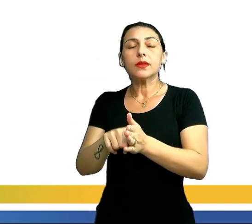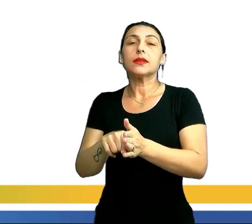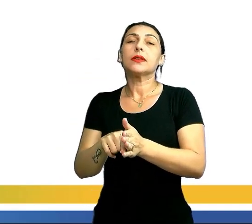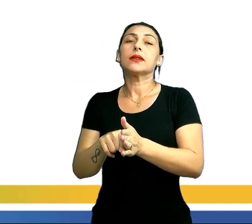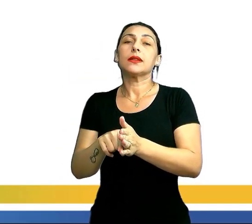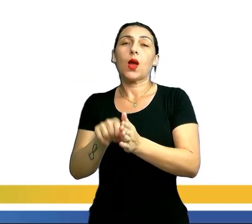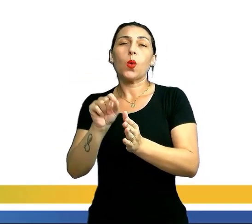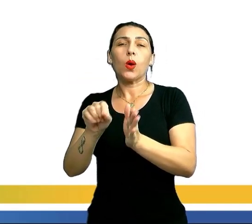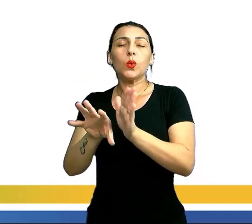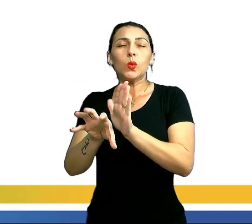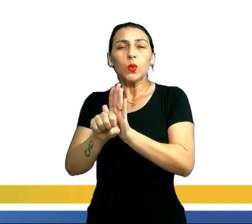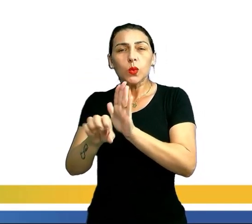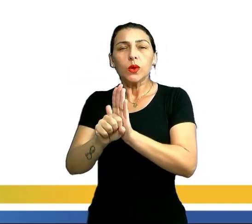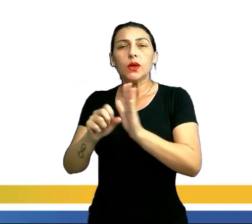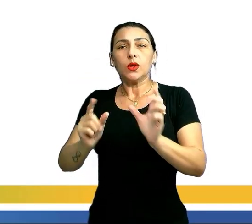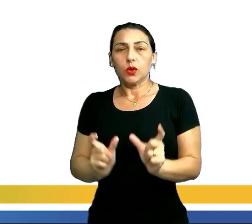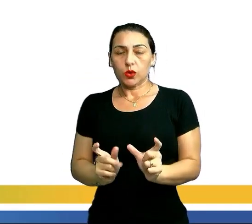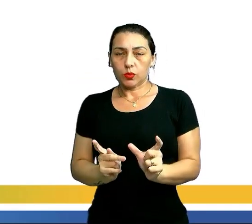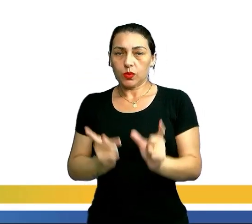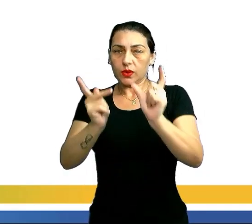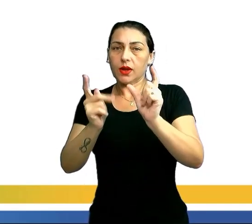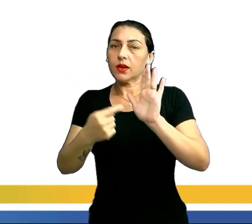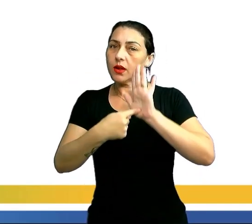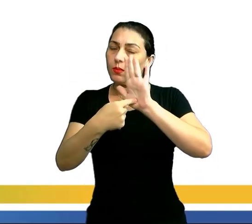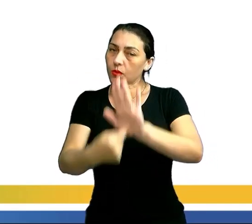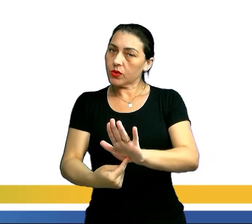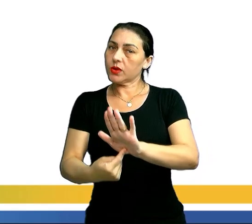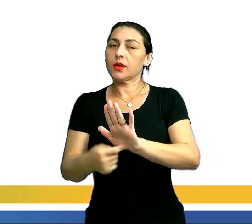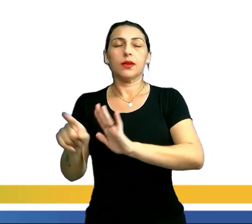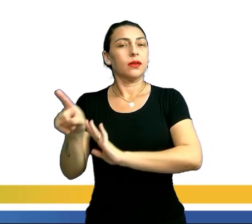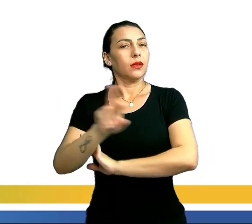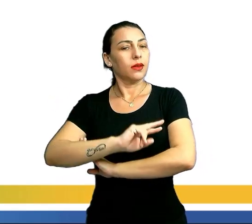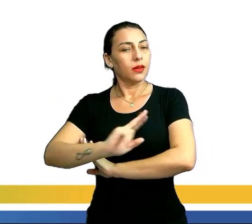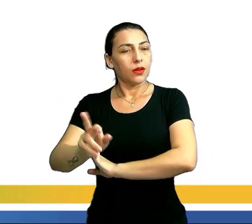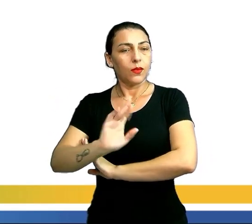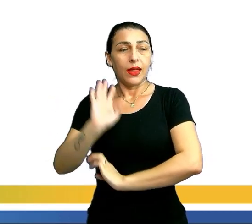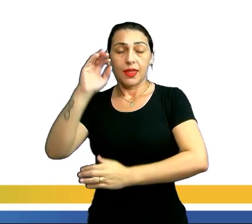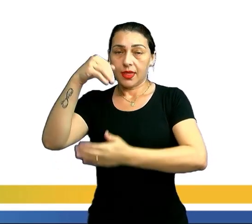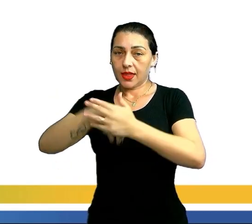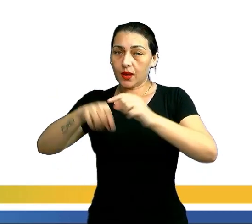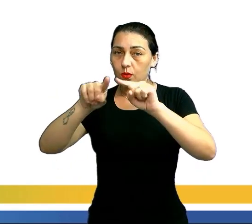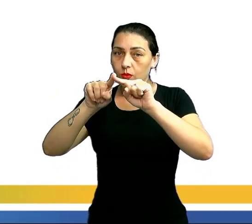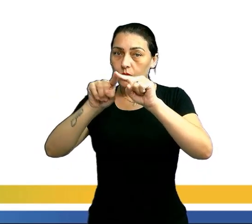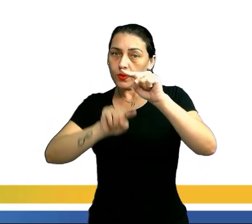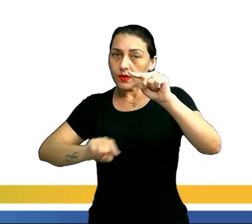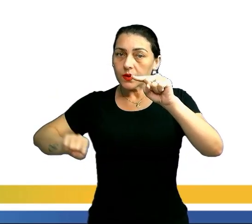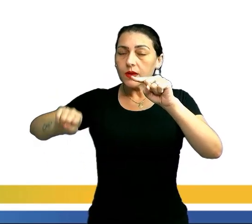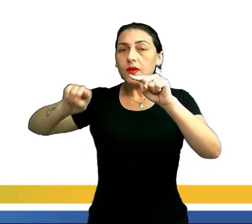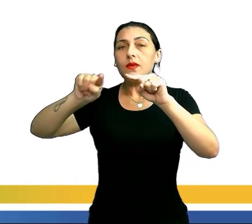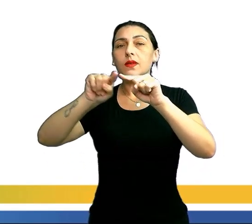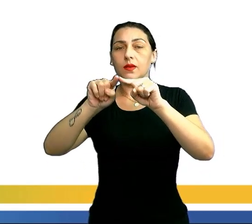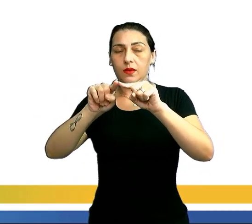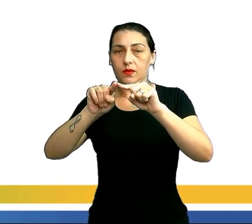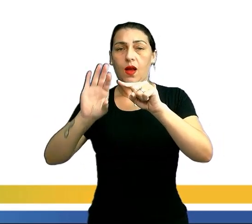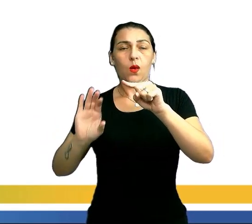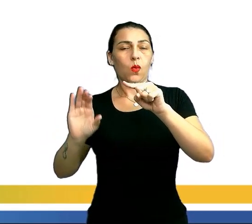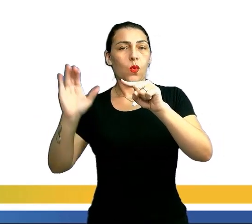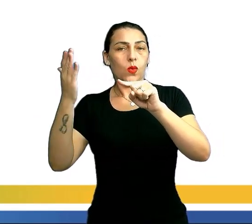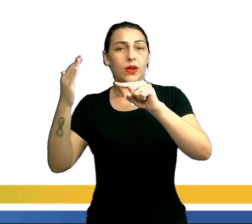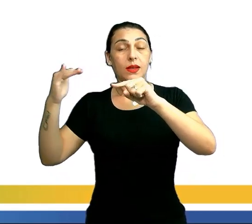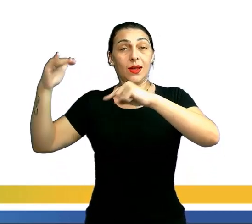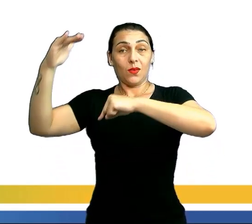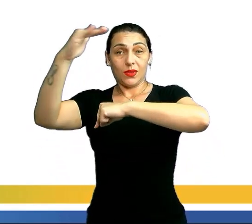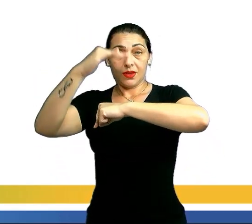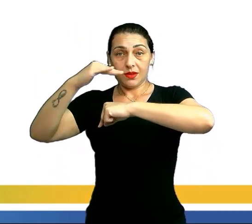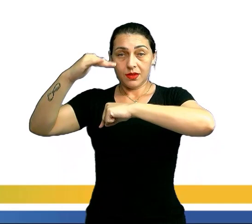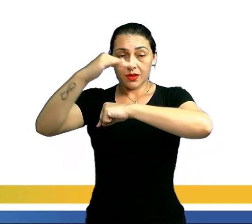a síntese de proteínas que está destacada? Não, a parte destacada é essa que está dentro do círculo. Síntese de proteínas aconteceu lá em